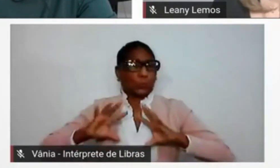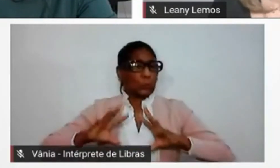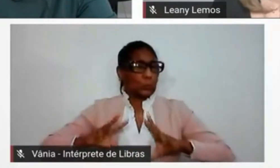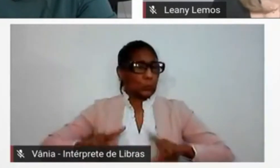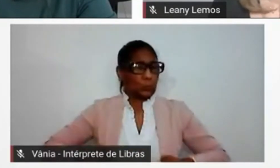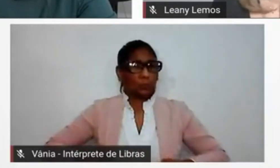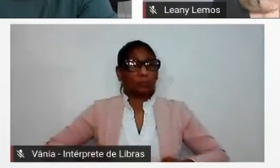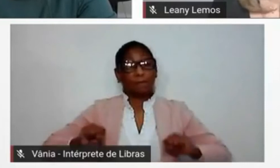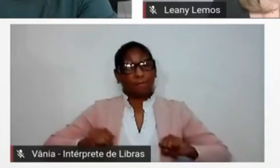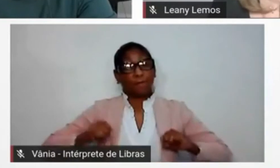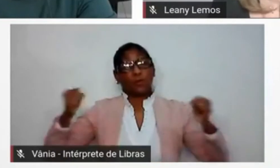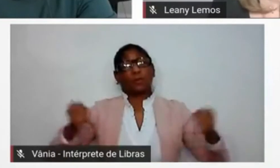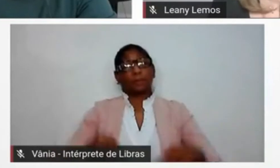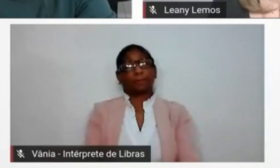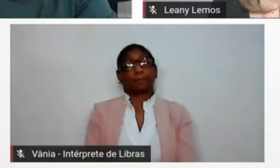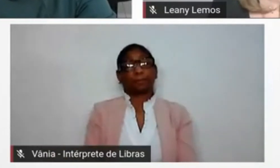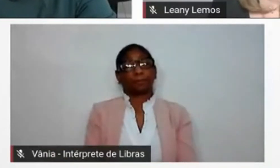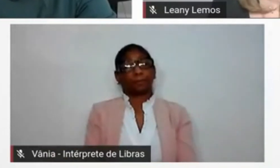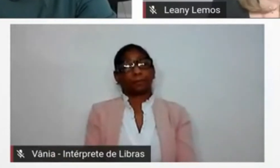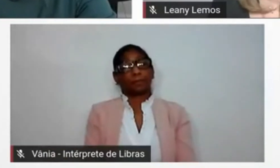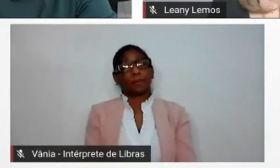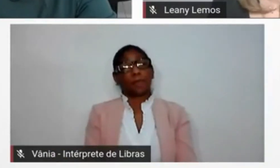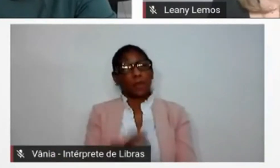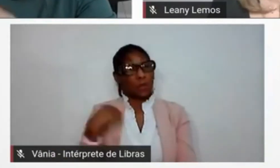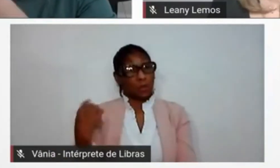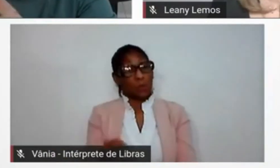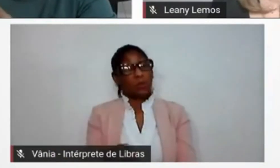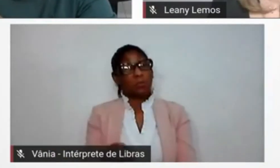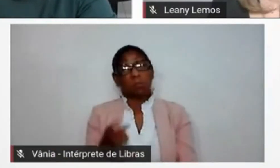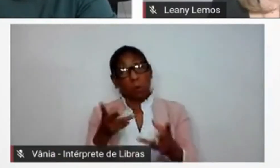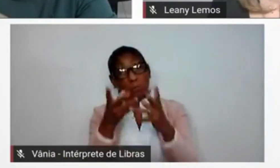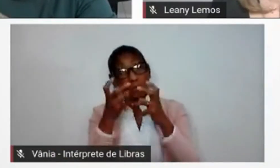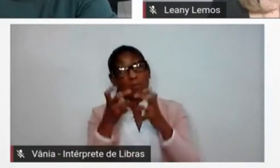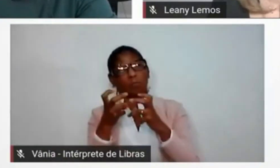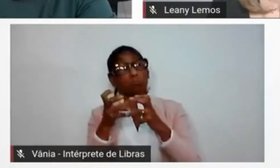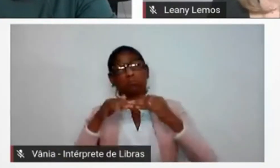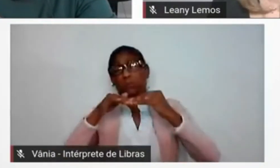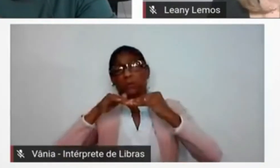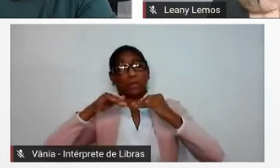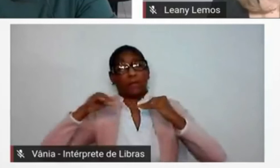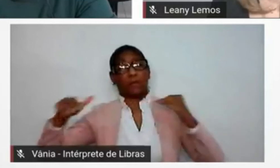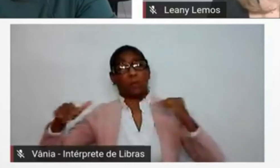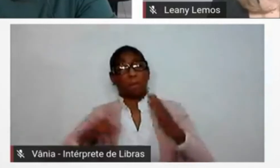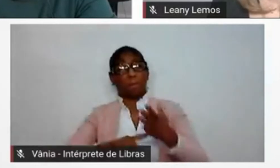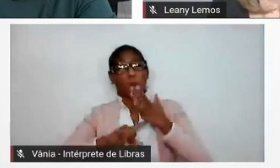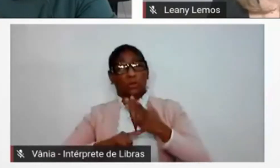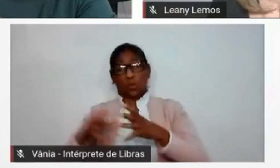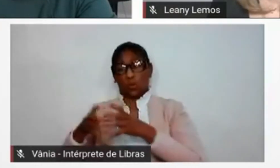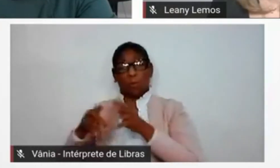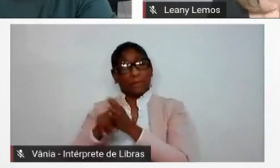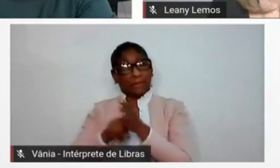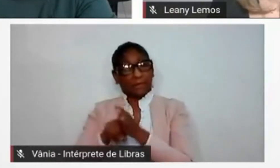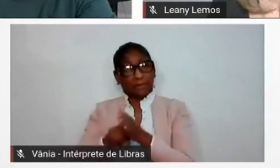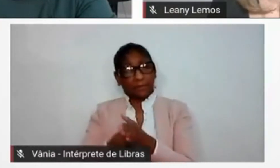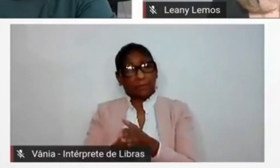isso reforçado. Nós observamos essa estabilização, tudo que a gente conversou aqui, temos indicadores que mostram a estabilização